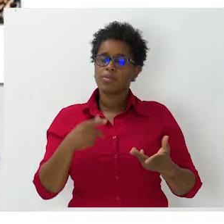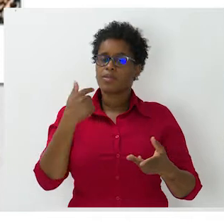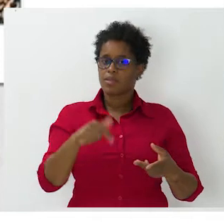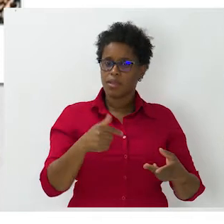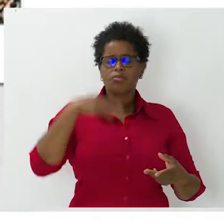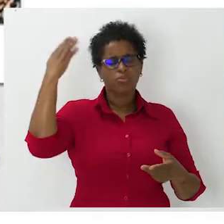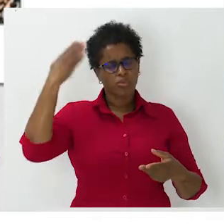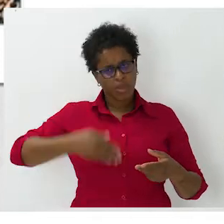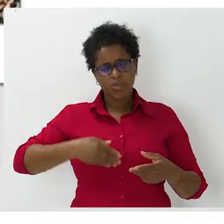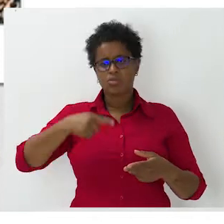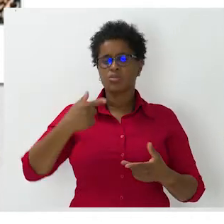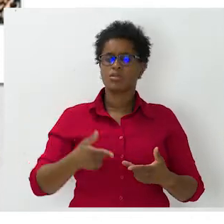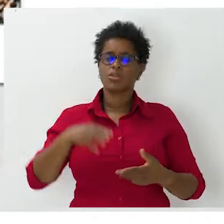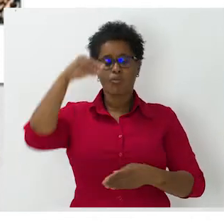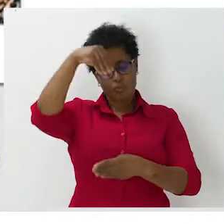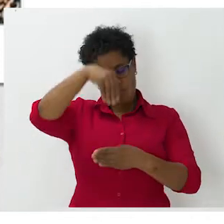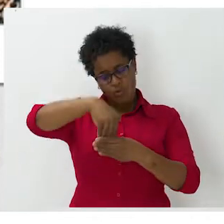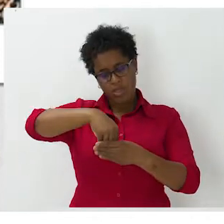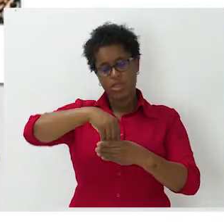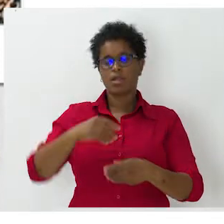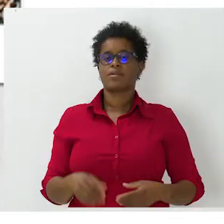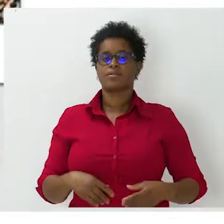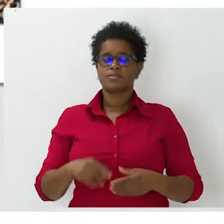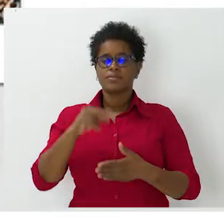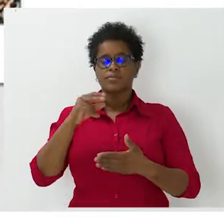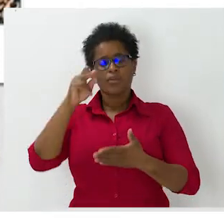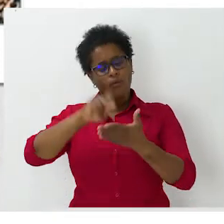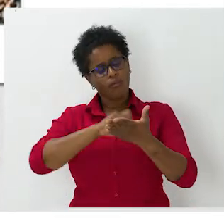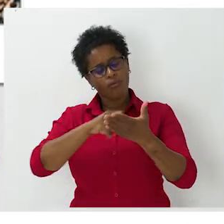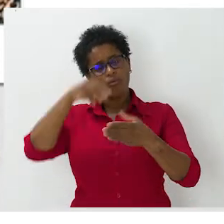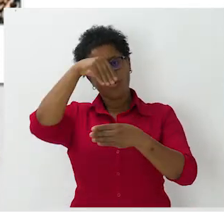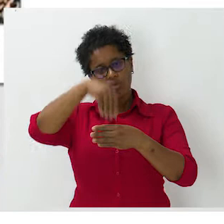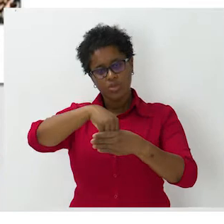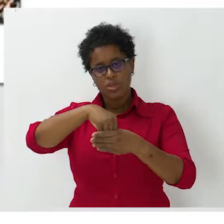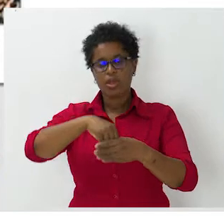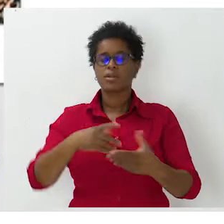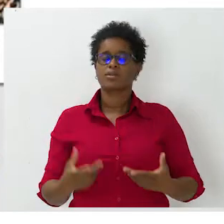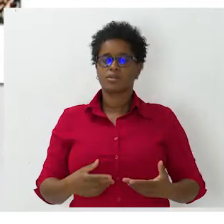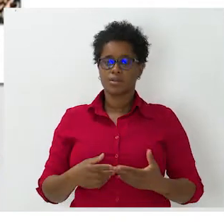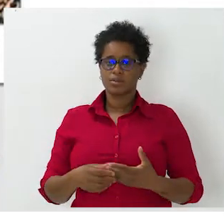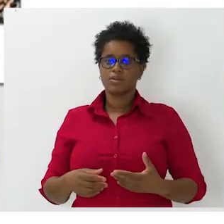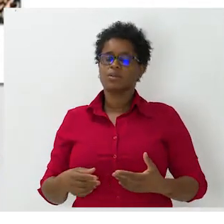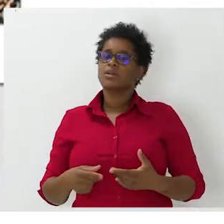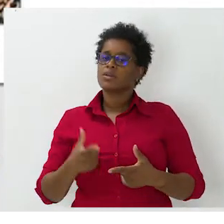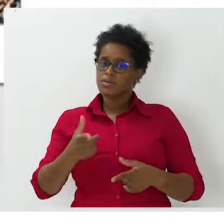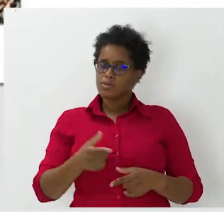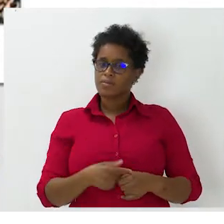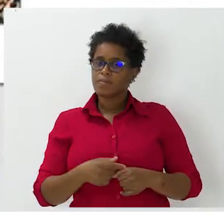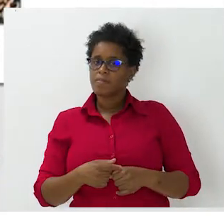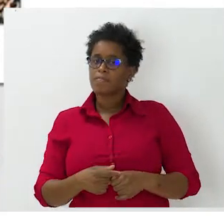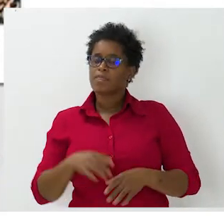ter direito de votar nas assembleias e de participar no exercício do